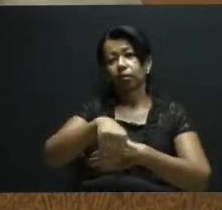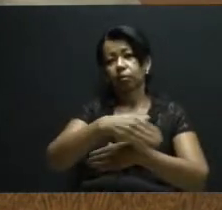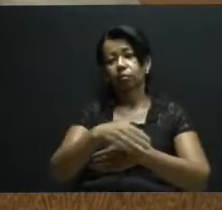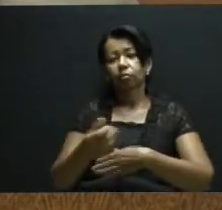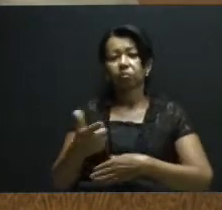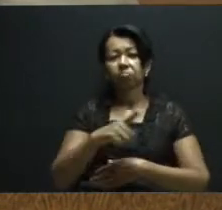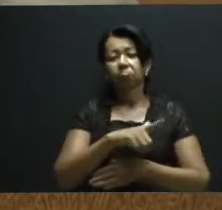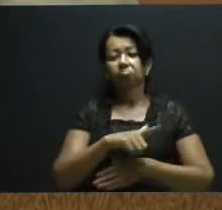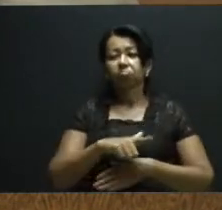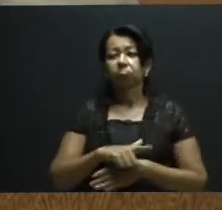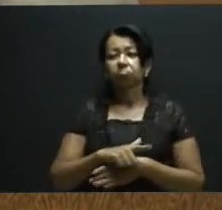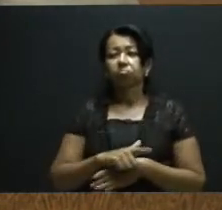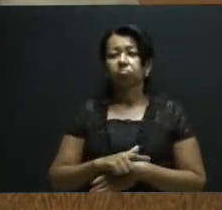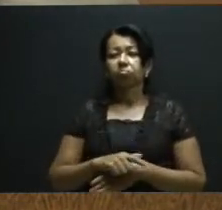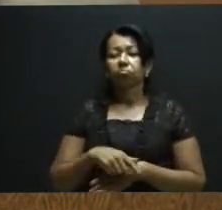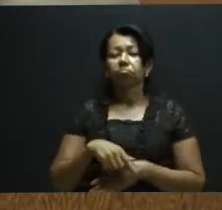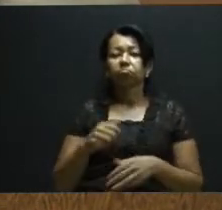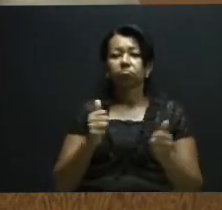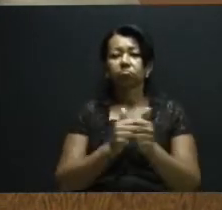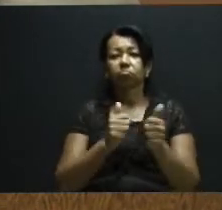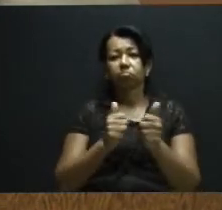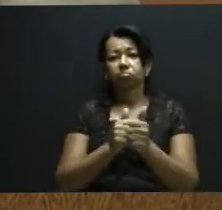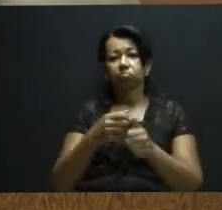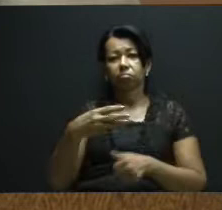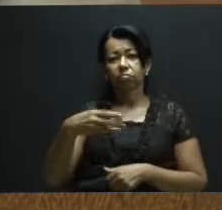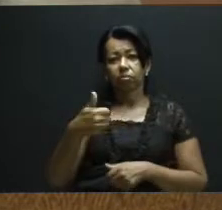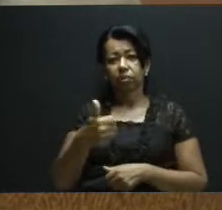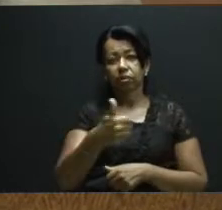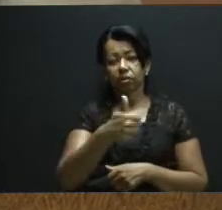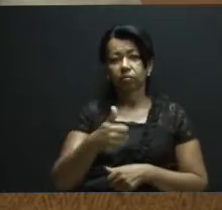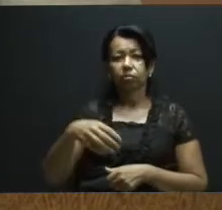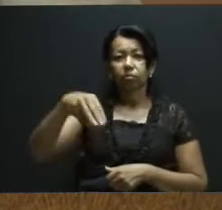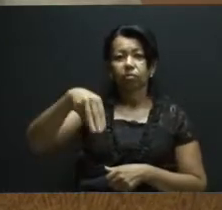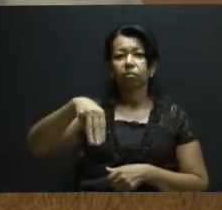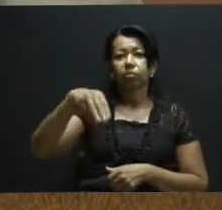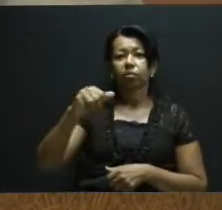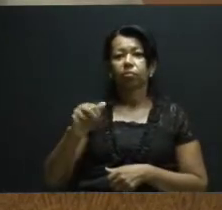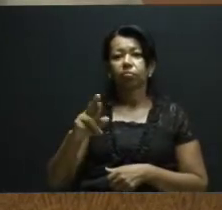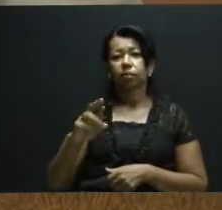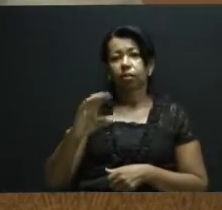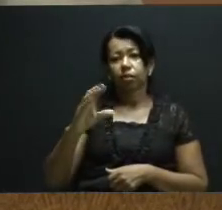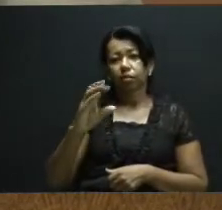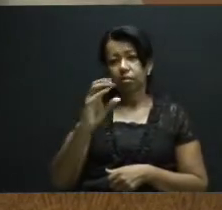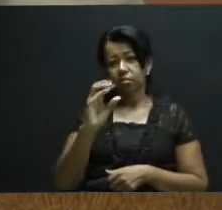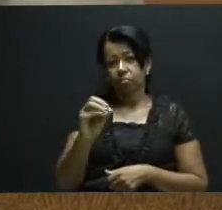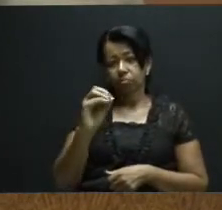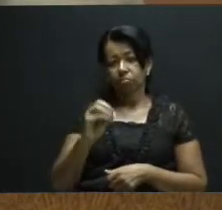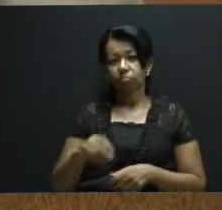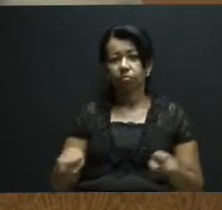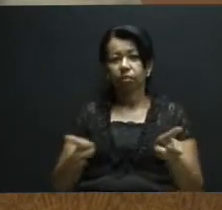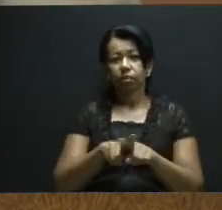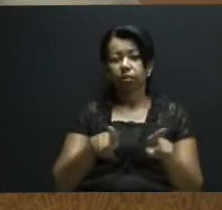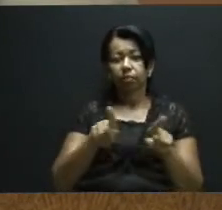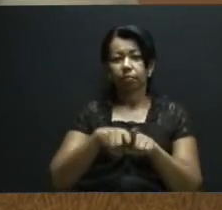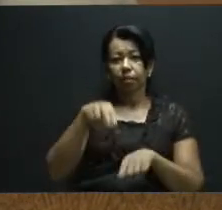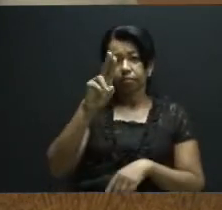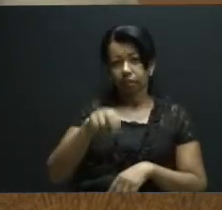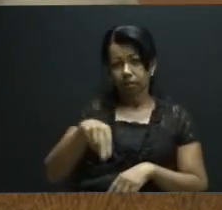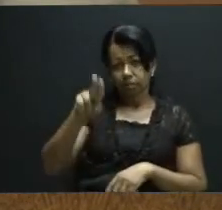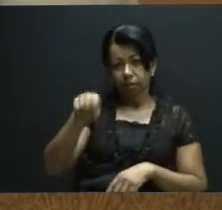tolo es com a rua paraíba no jardim 31 de março amiense manutenção da pintura da sinalização